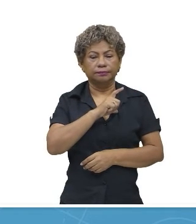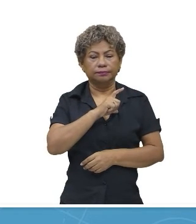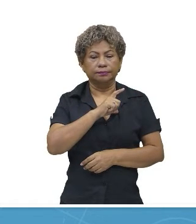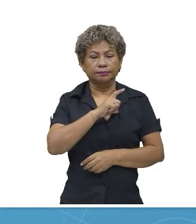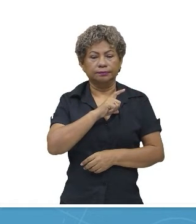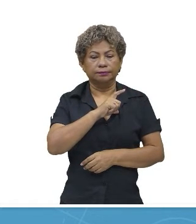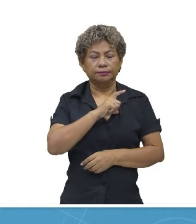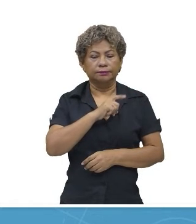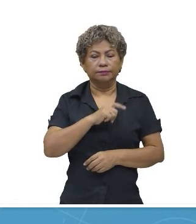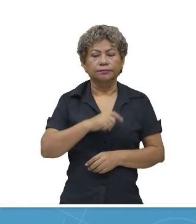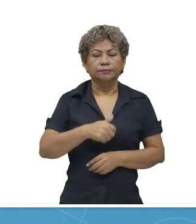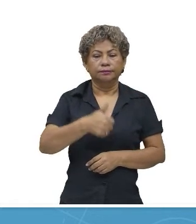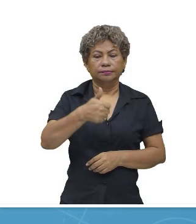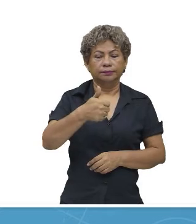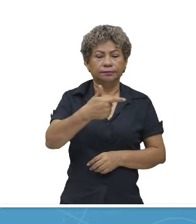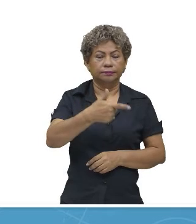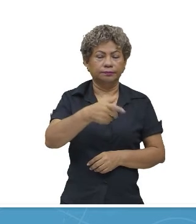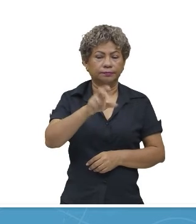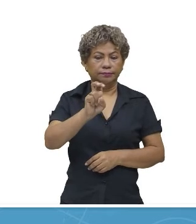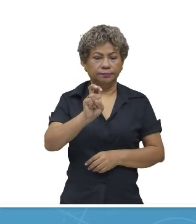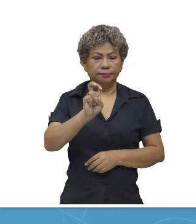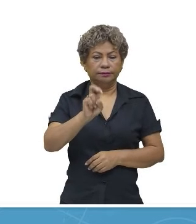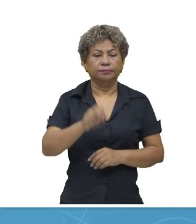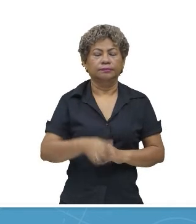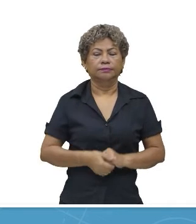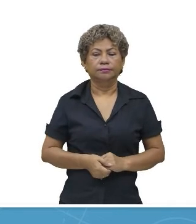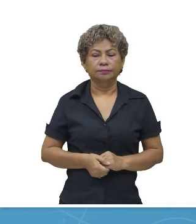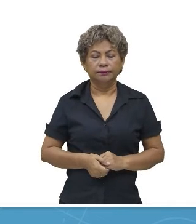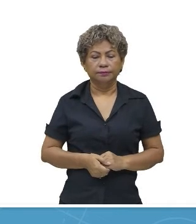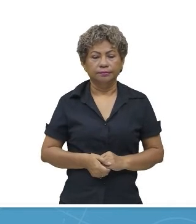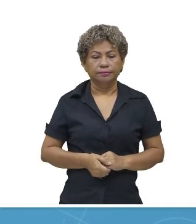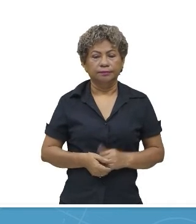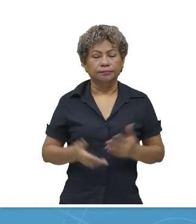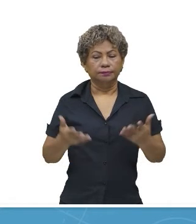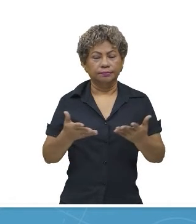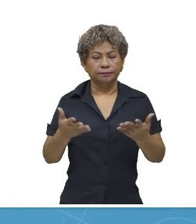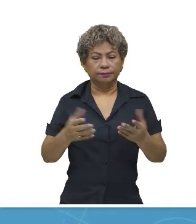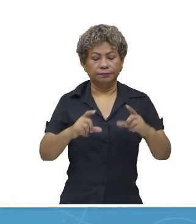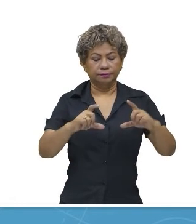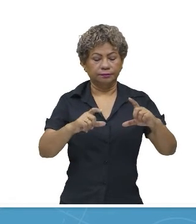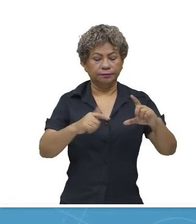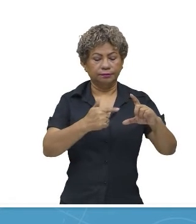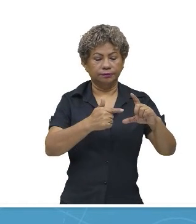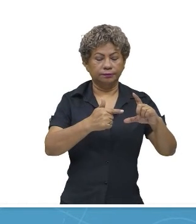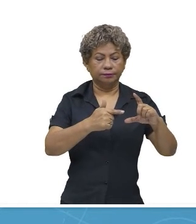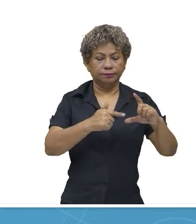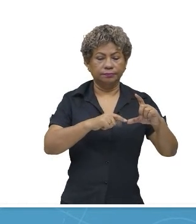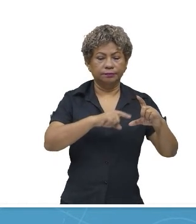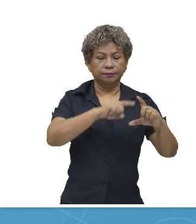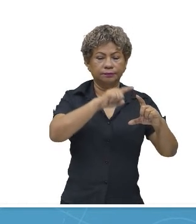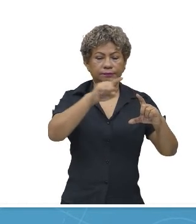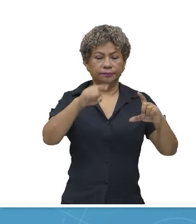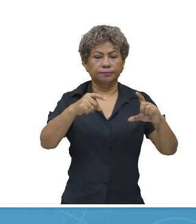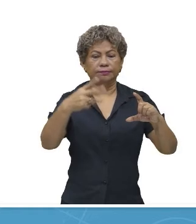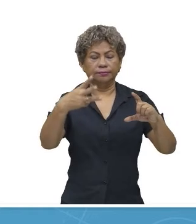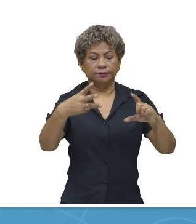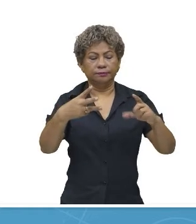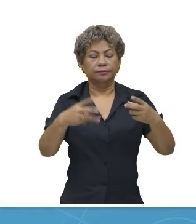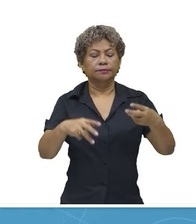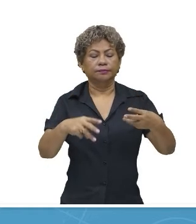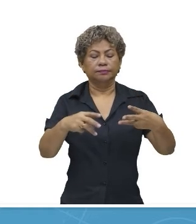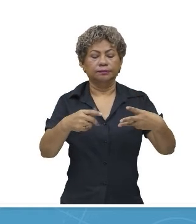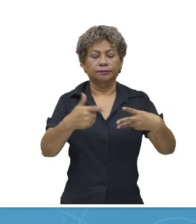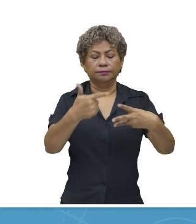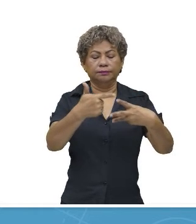que é igual a 125. E o 2 à terceira é igual a 2 vezes 2 vezes 2, que é